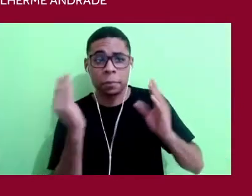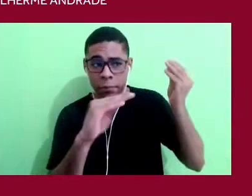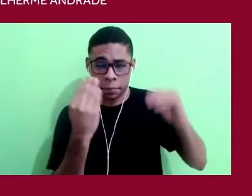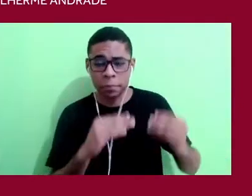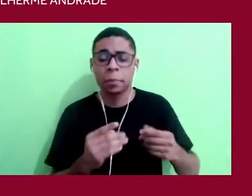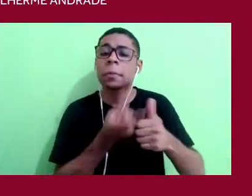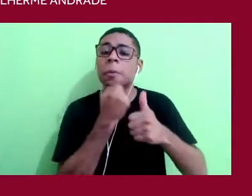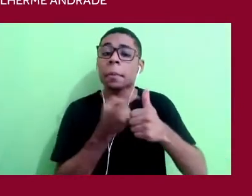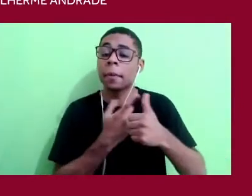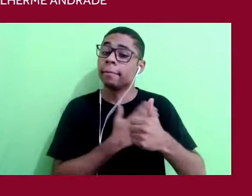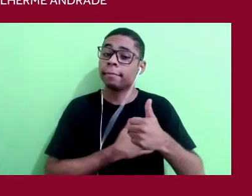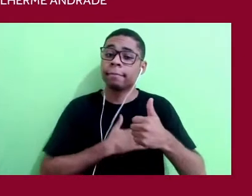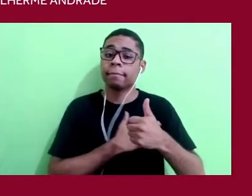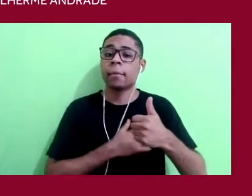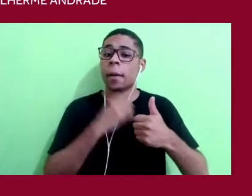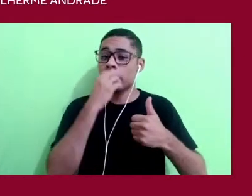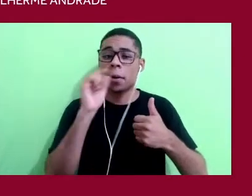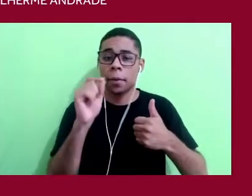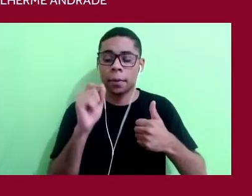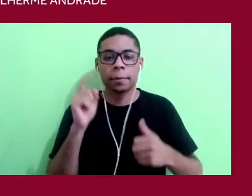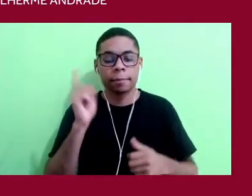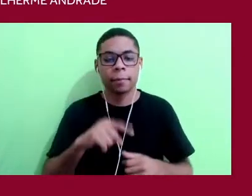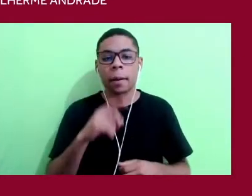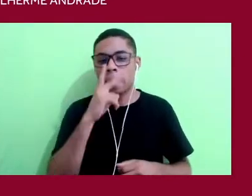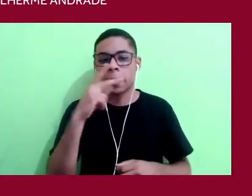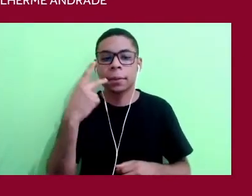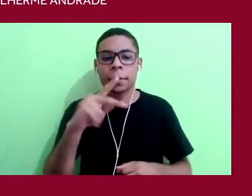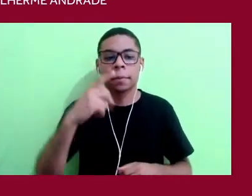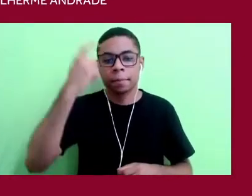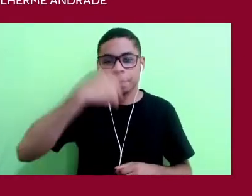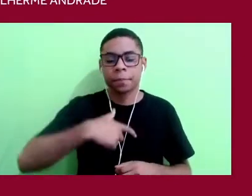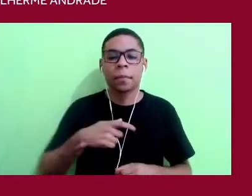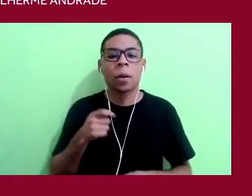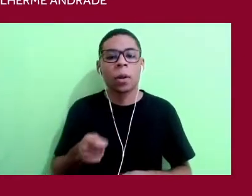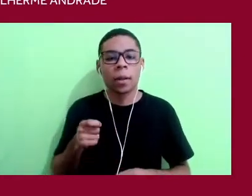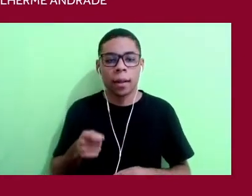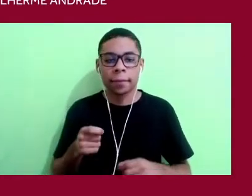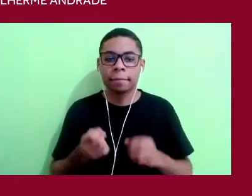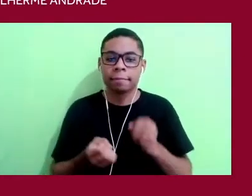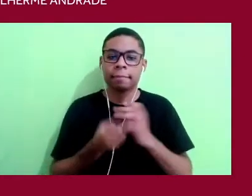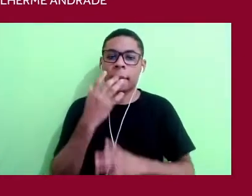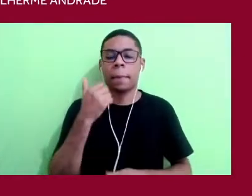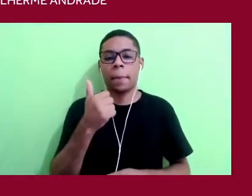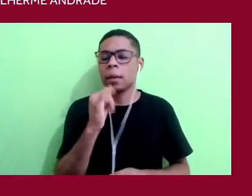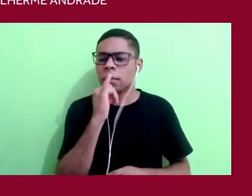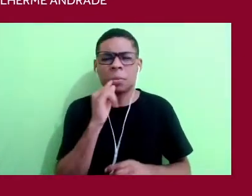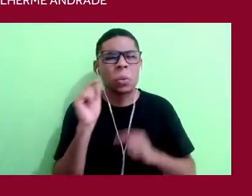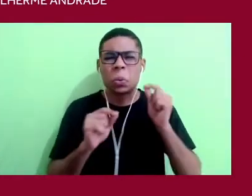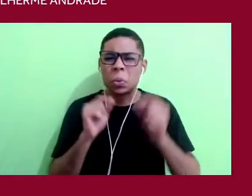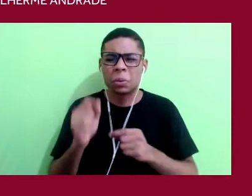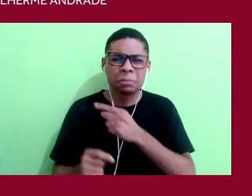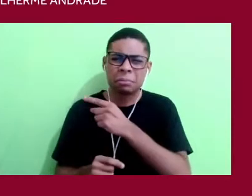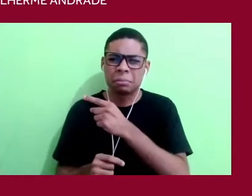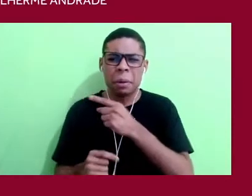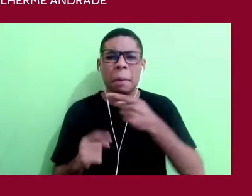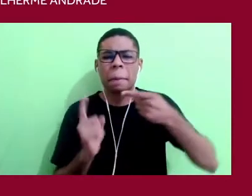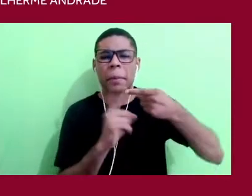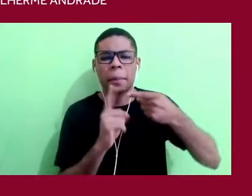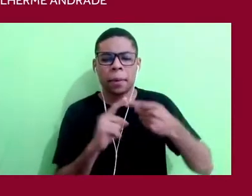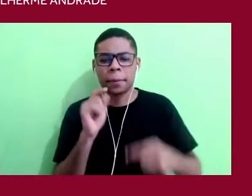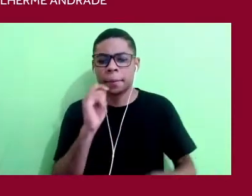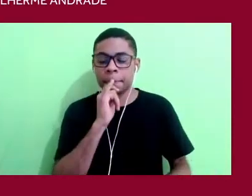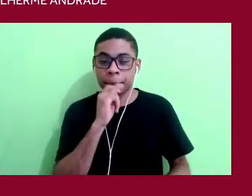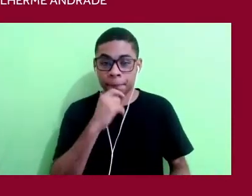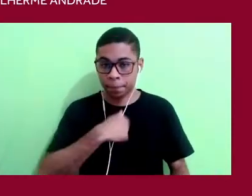Primeiro benefício, construção de autoridade. E o que seria isso? Eu vou exemplificar como usuária de